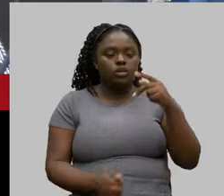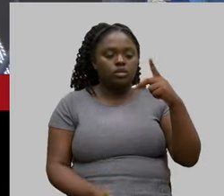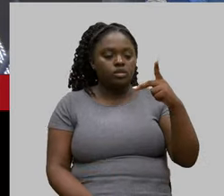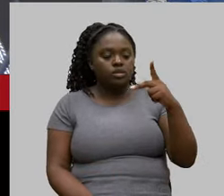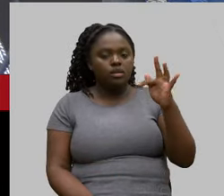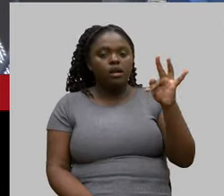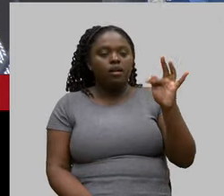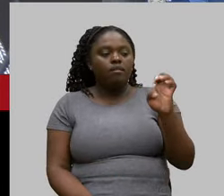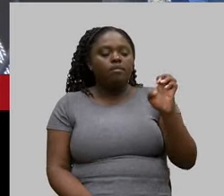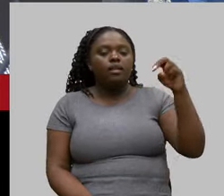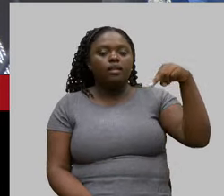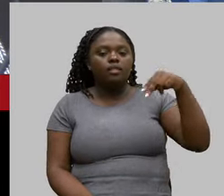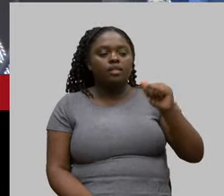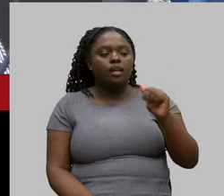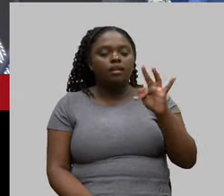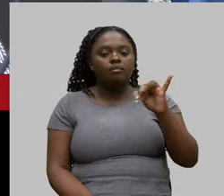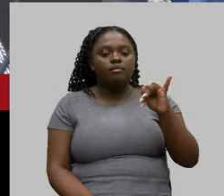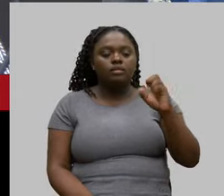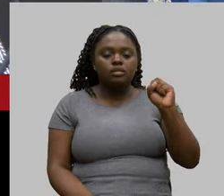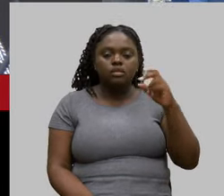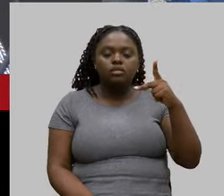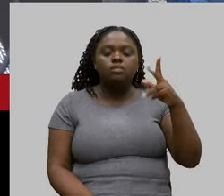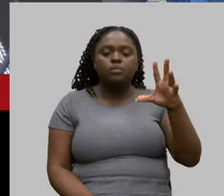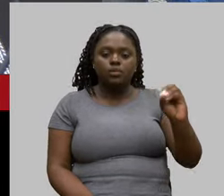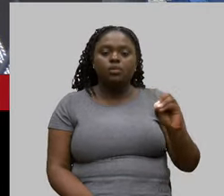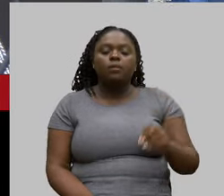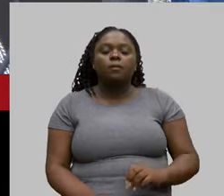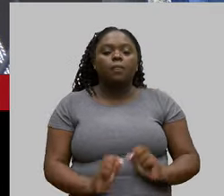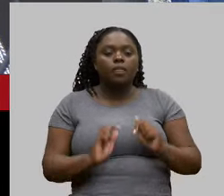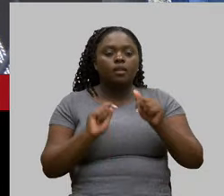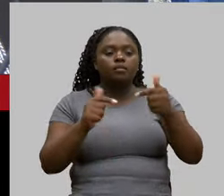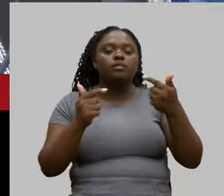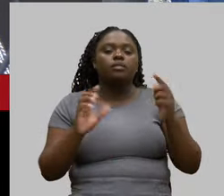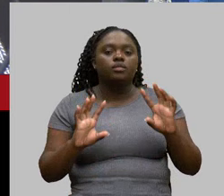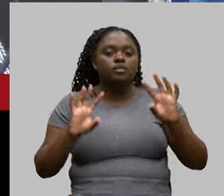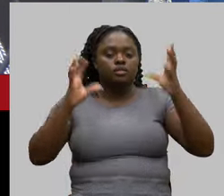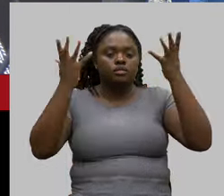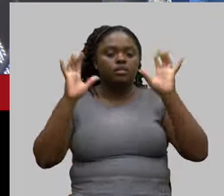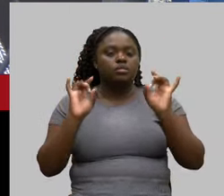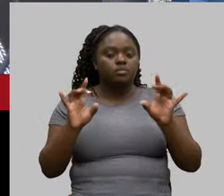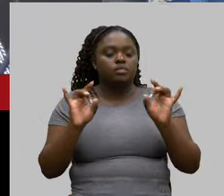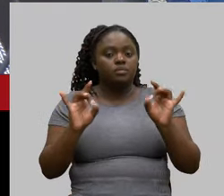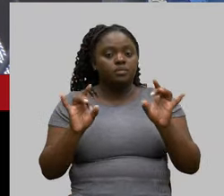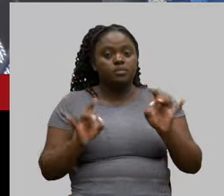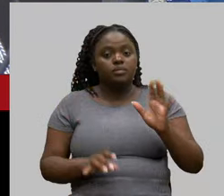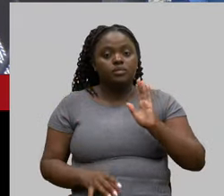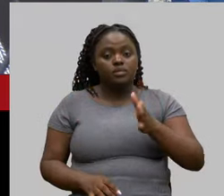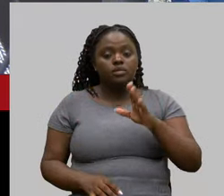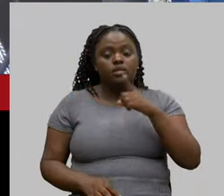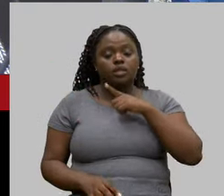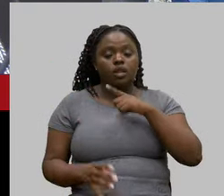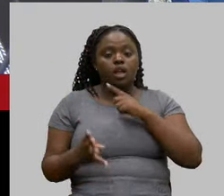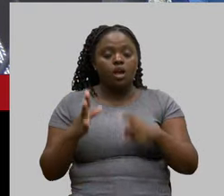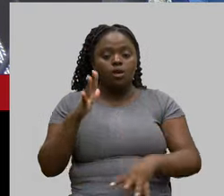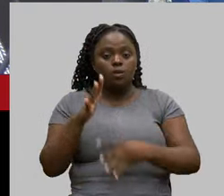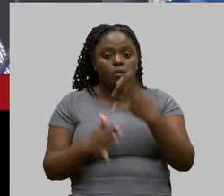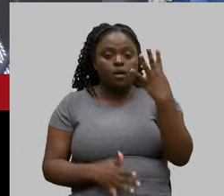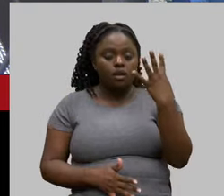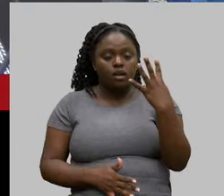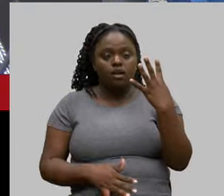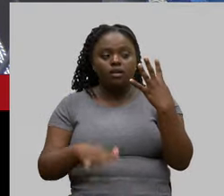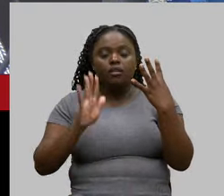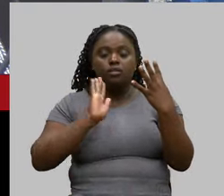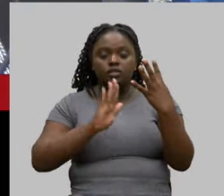Pública ter idealizado e promover este evento que está em sua quarta Edição e já